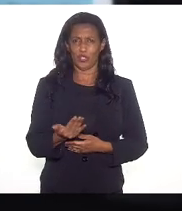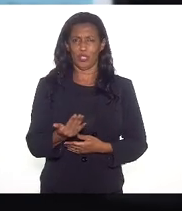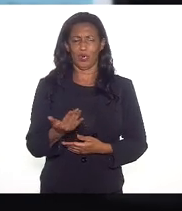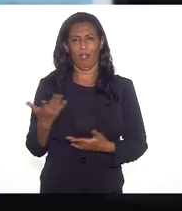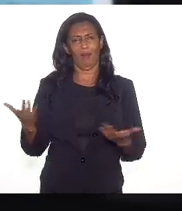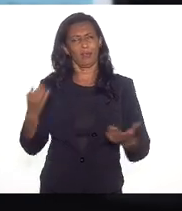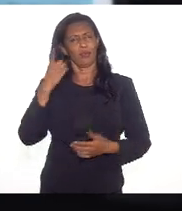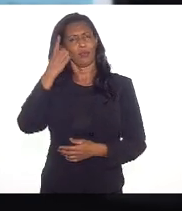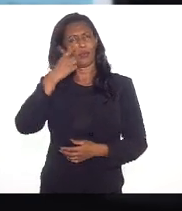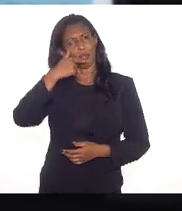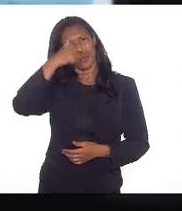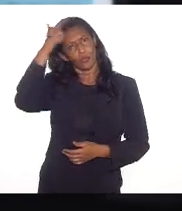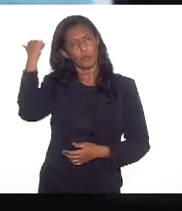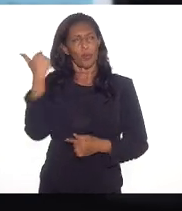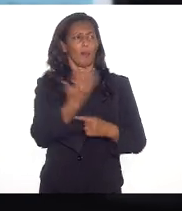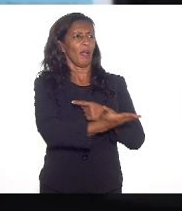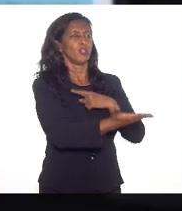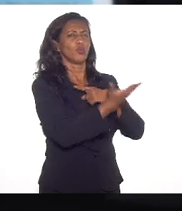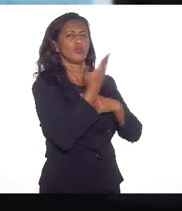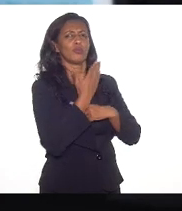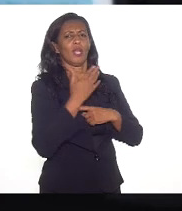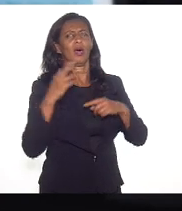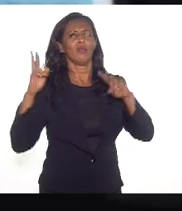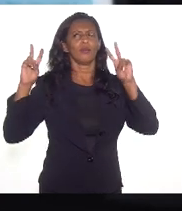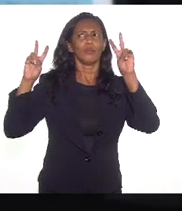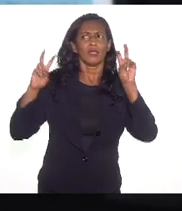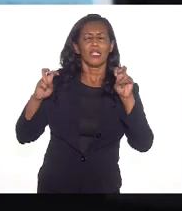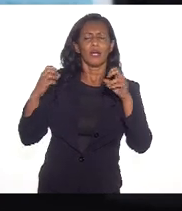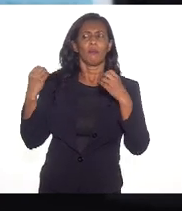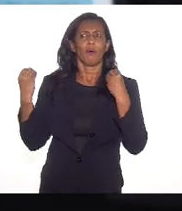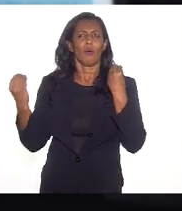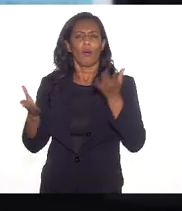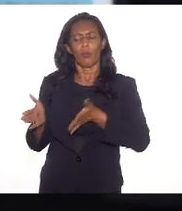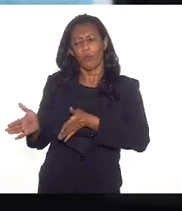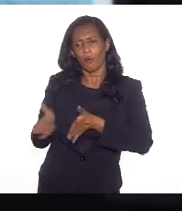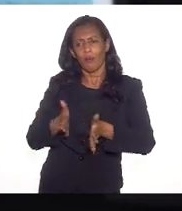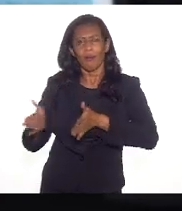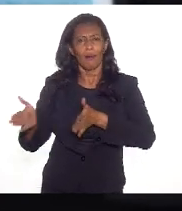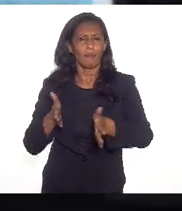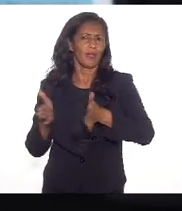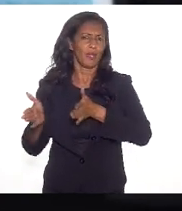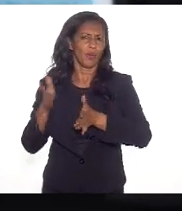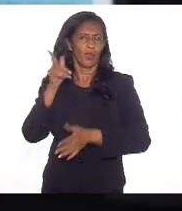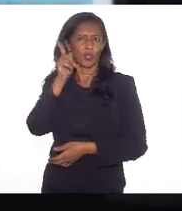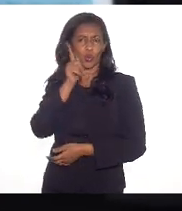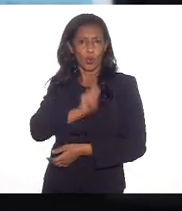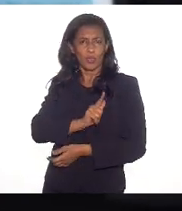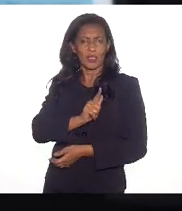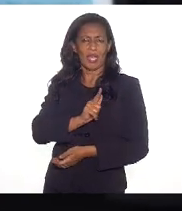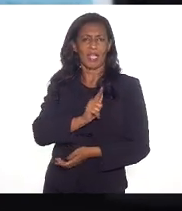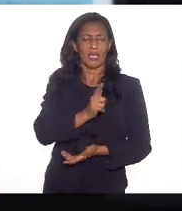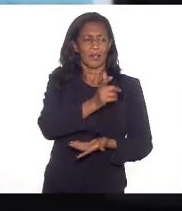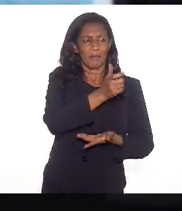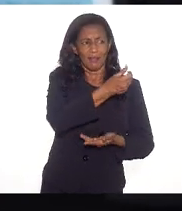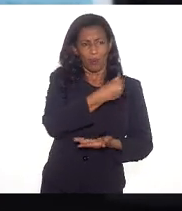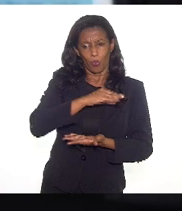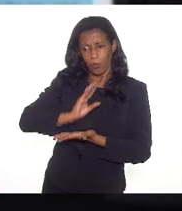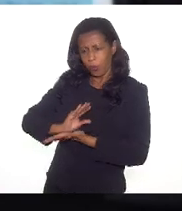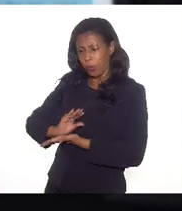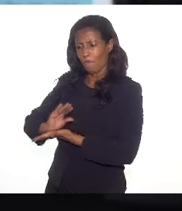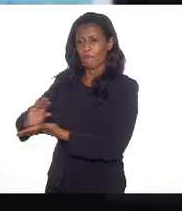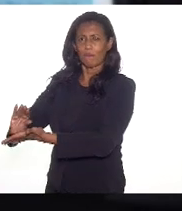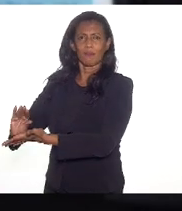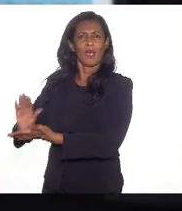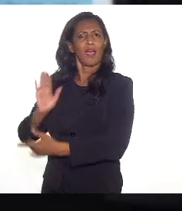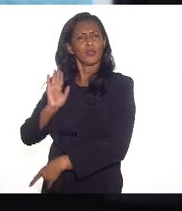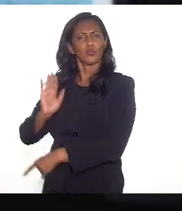Paulo para nos ajudar nesse tema. Qual seria o meio que a gente conseguiria achar de dar uma bolsa, dar uma